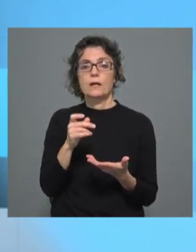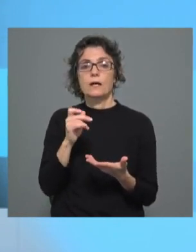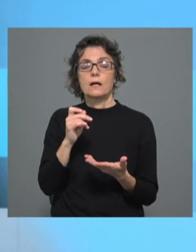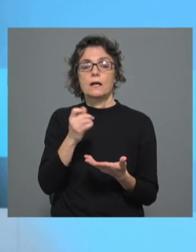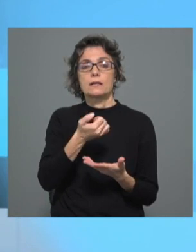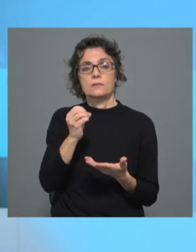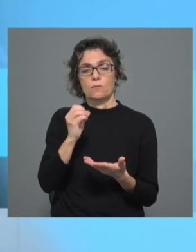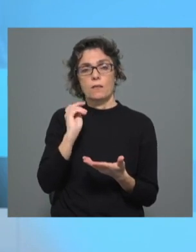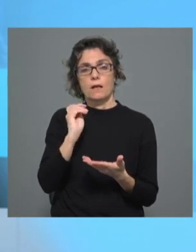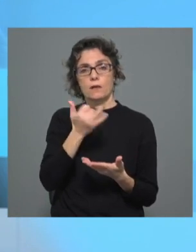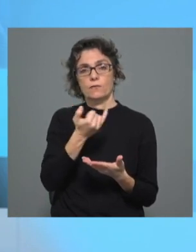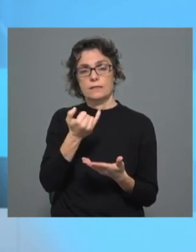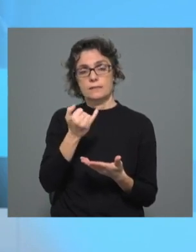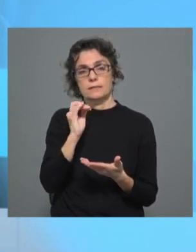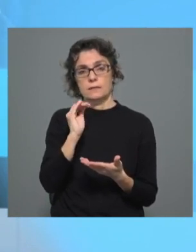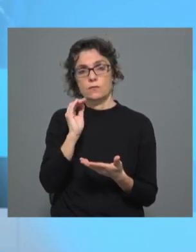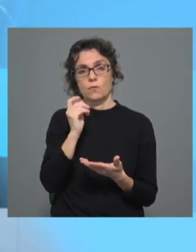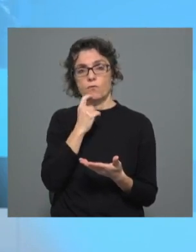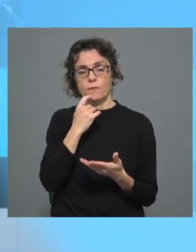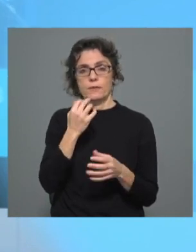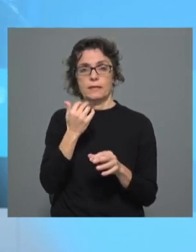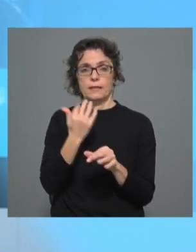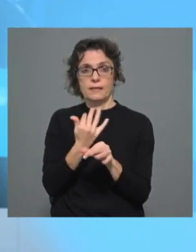Abril, creio que o Padre Peter